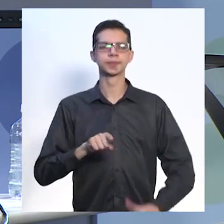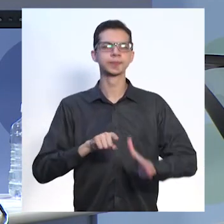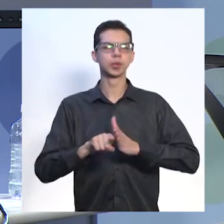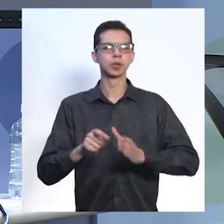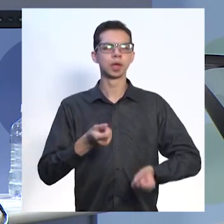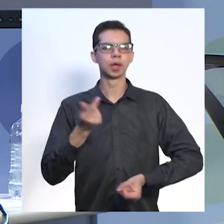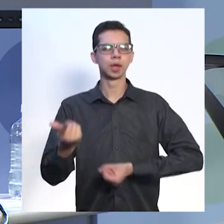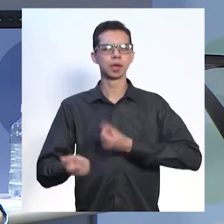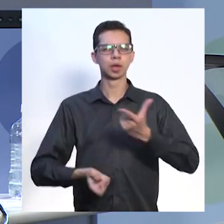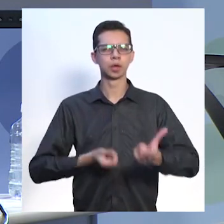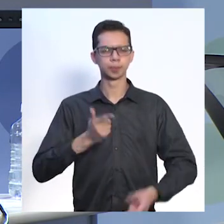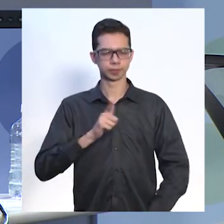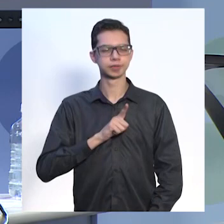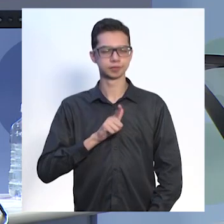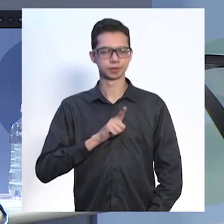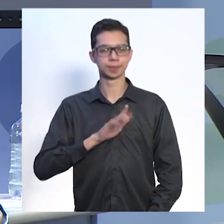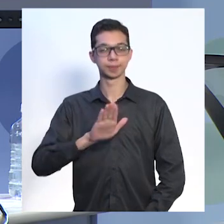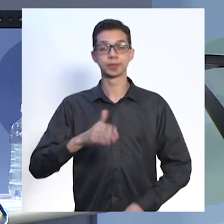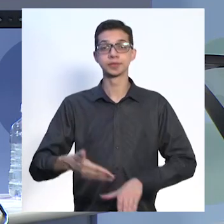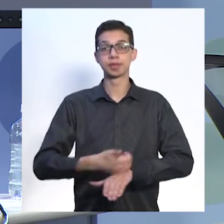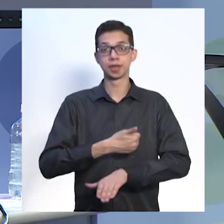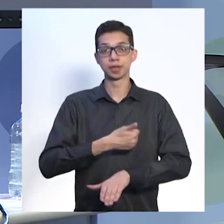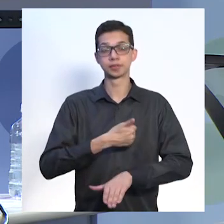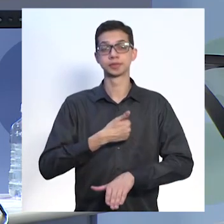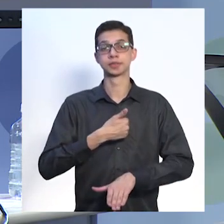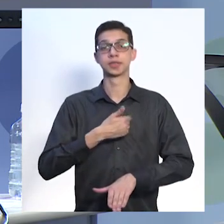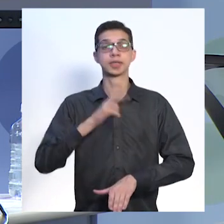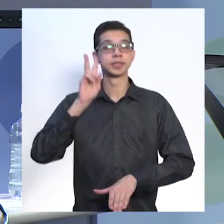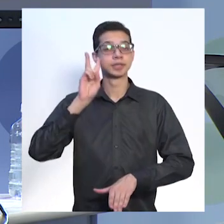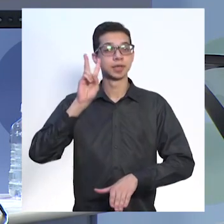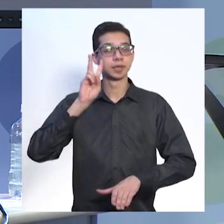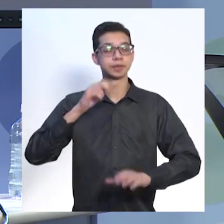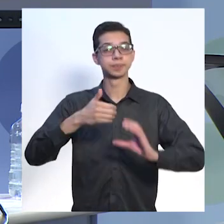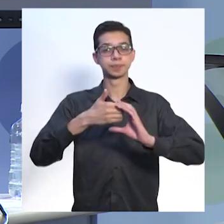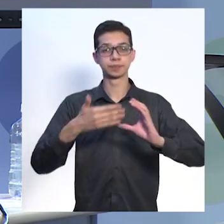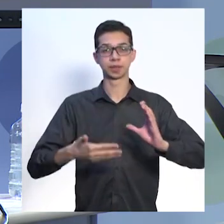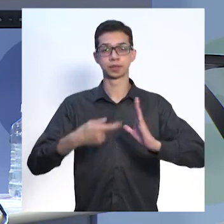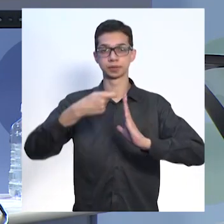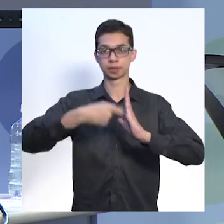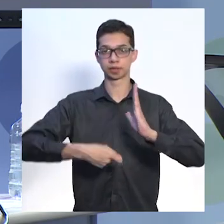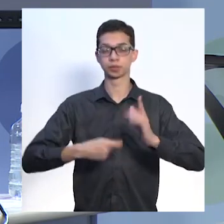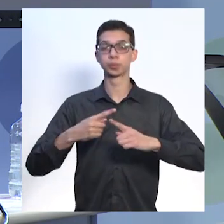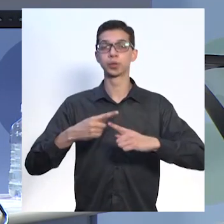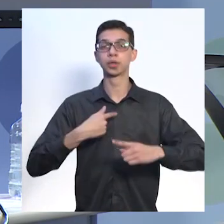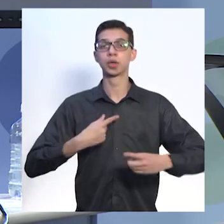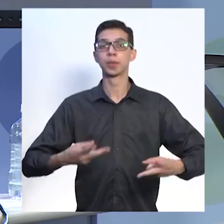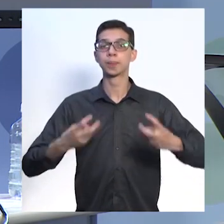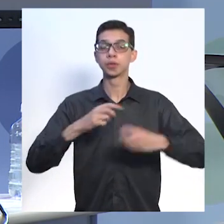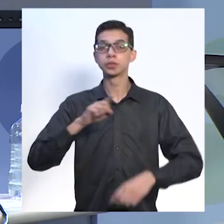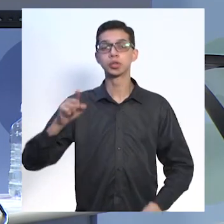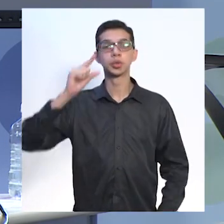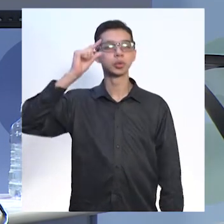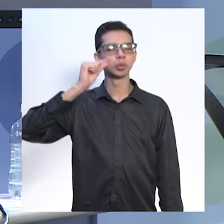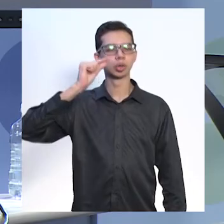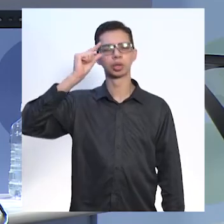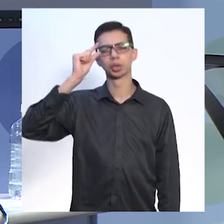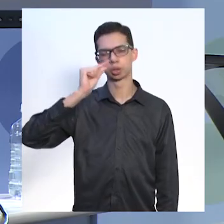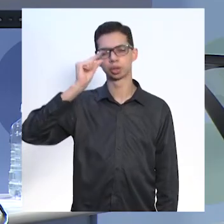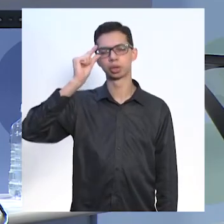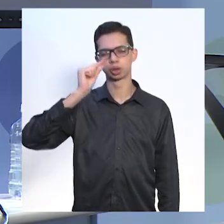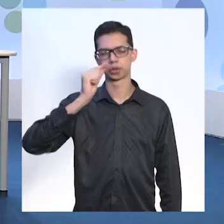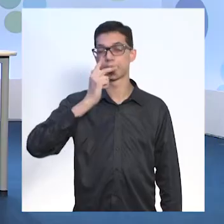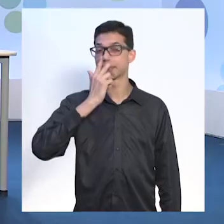perguntinhas, antes de eu lembrar os elementos, as características, porque eu estou vendo que vocês estão assim meio sonolento,